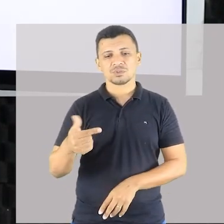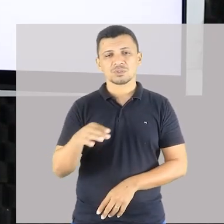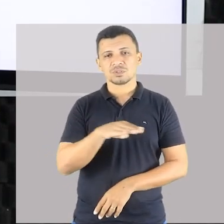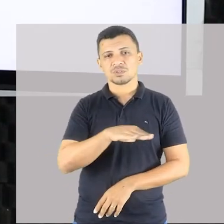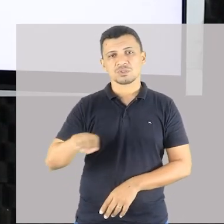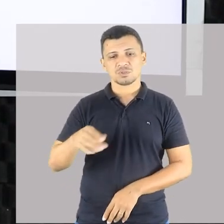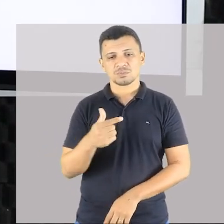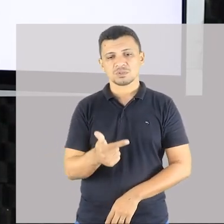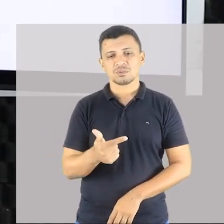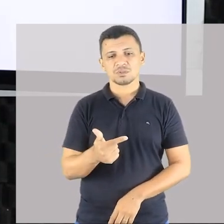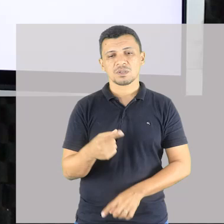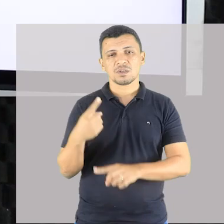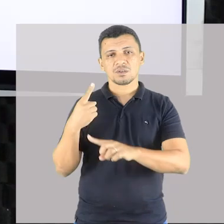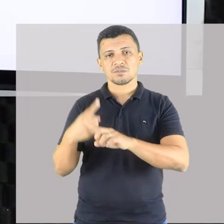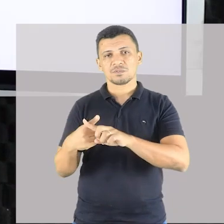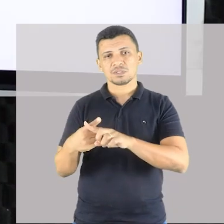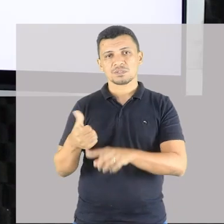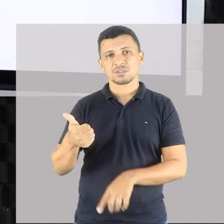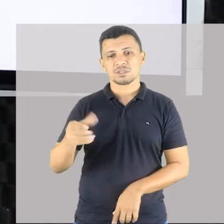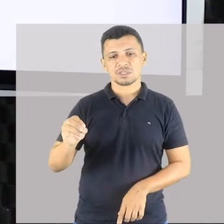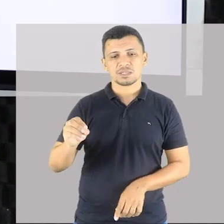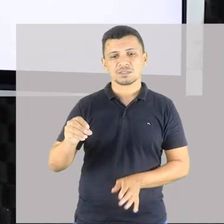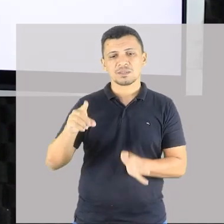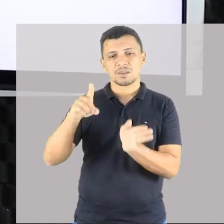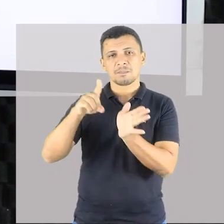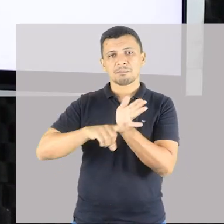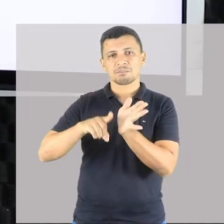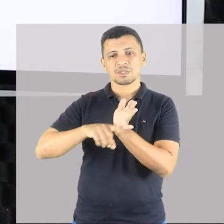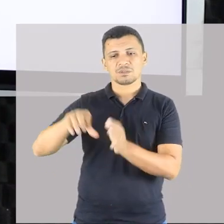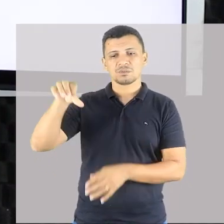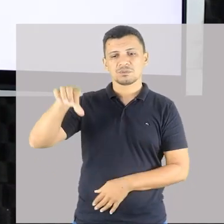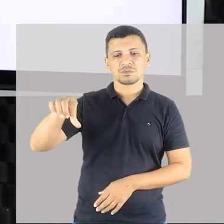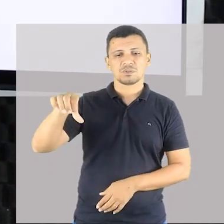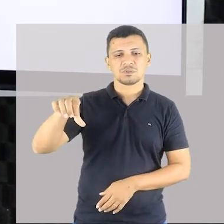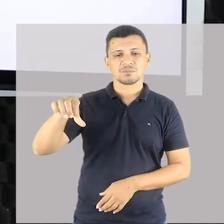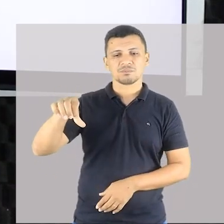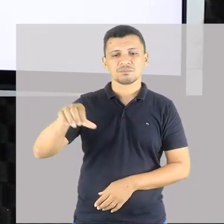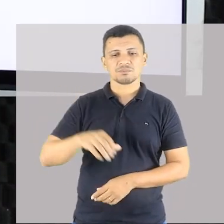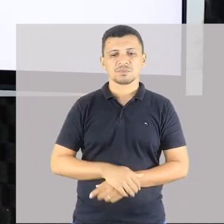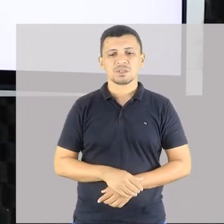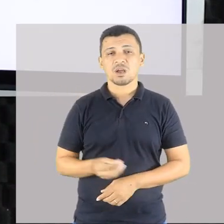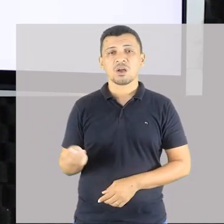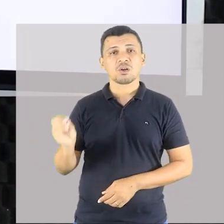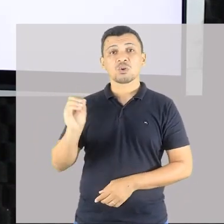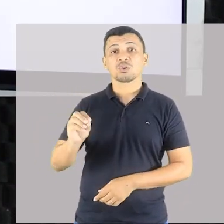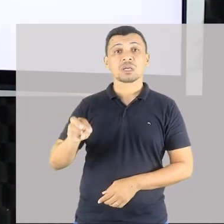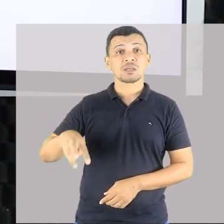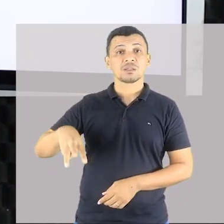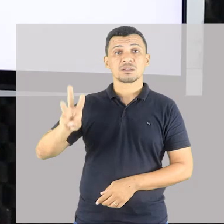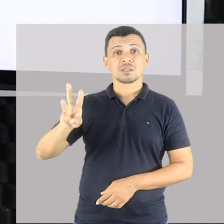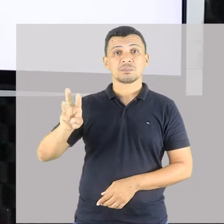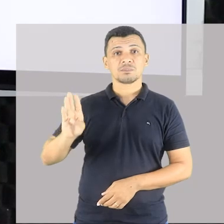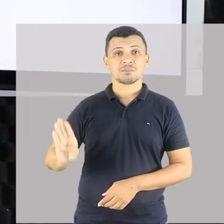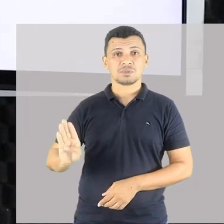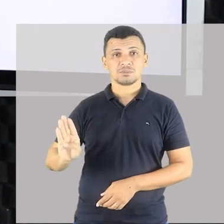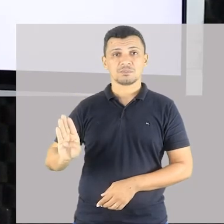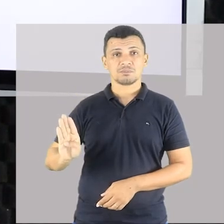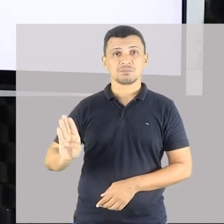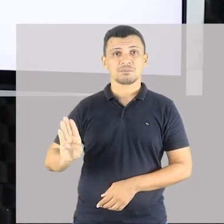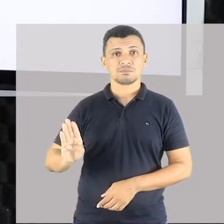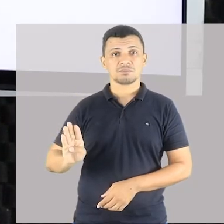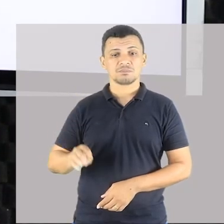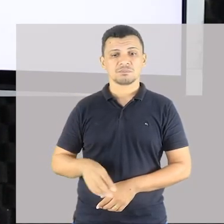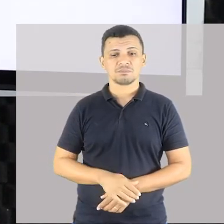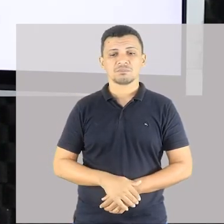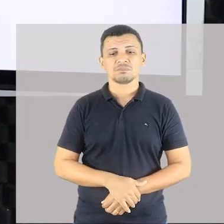sobre 2 vezes 10 elevado a menos 9. Qual é a unidade de medida? Wzão Bzinho, que é o